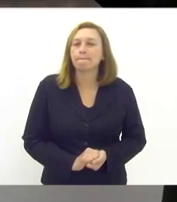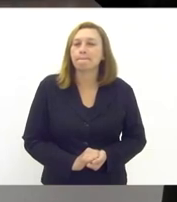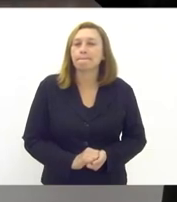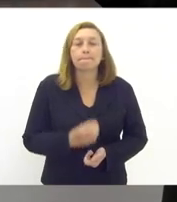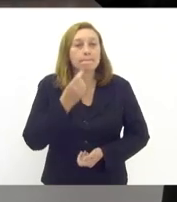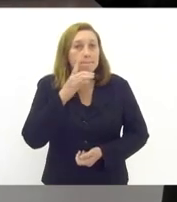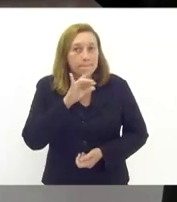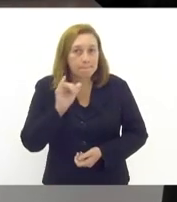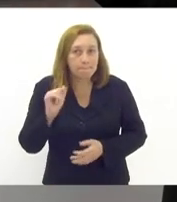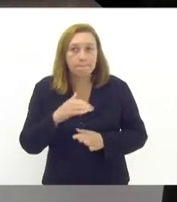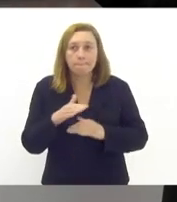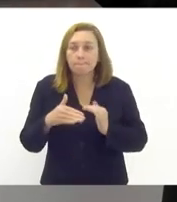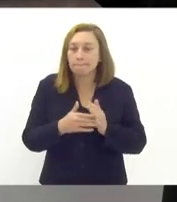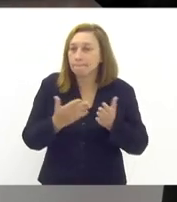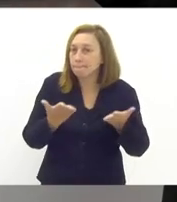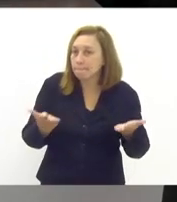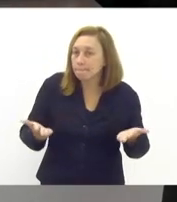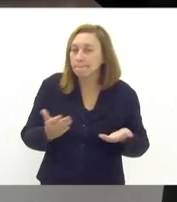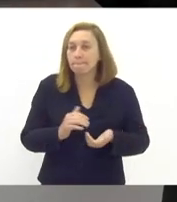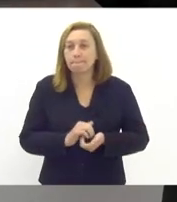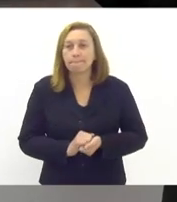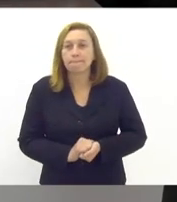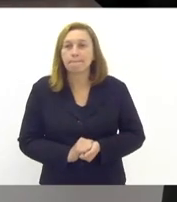Bom dia a todas e todos e todes.